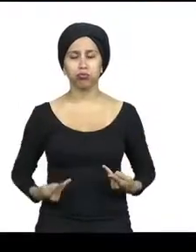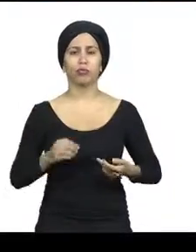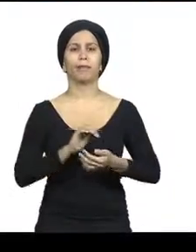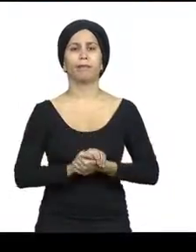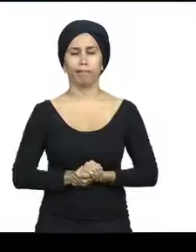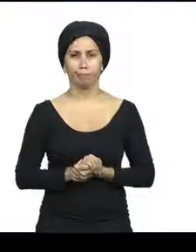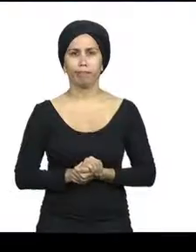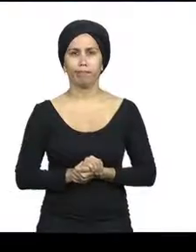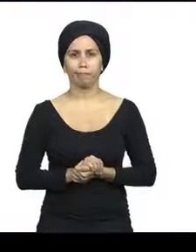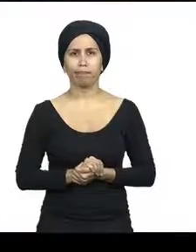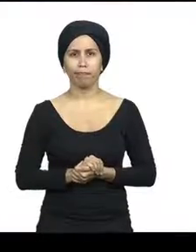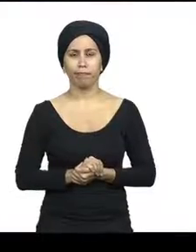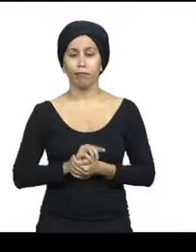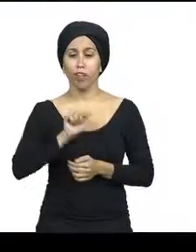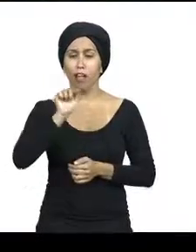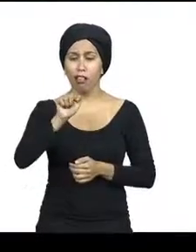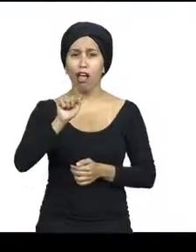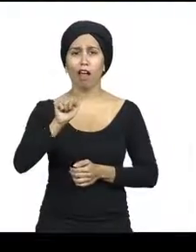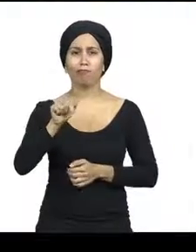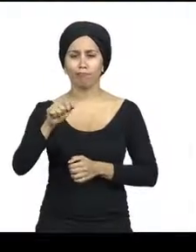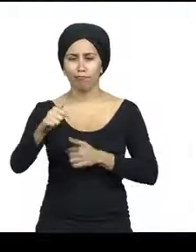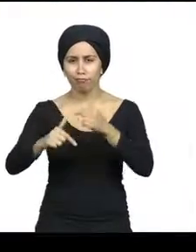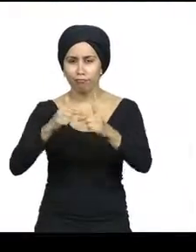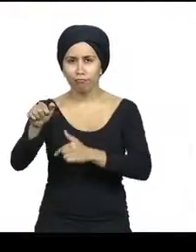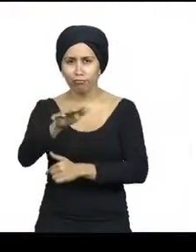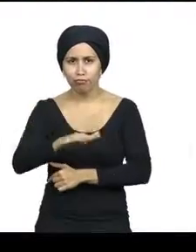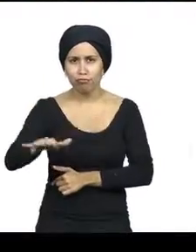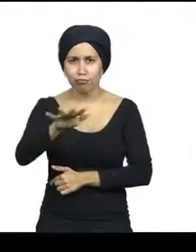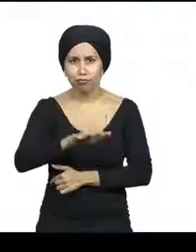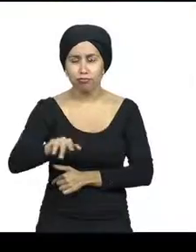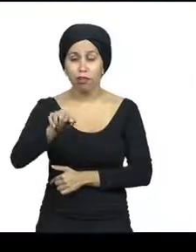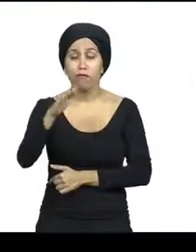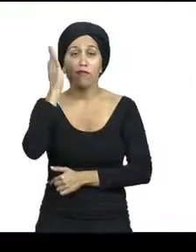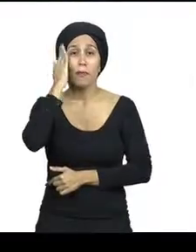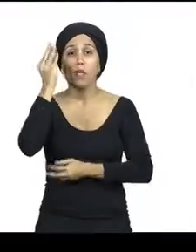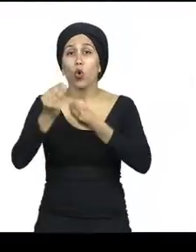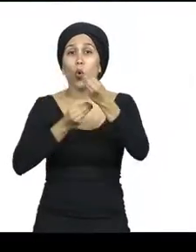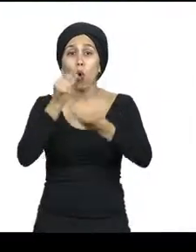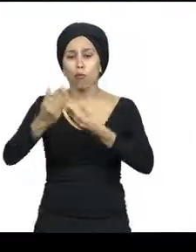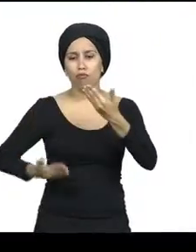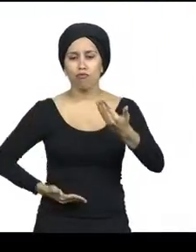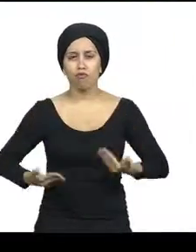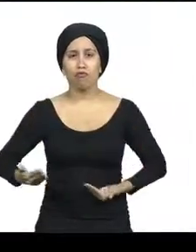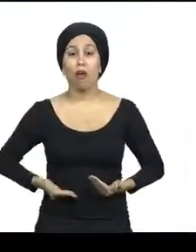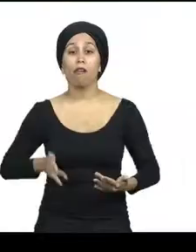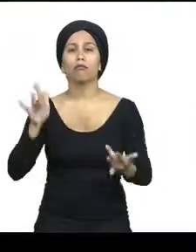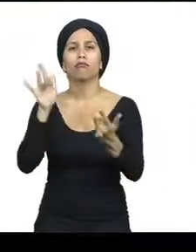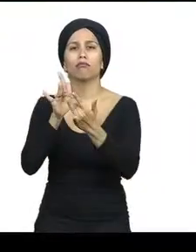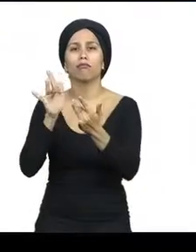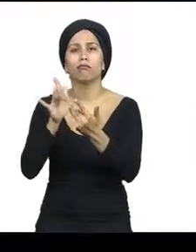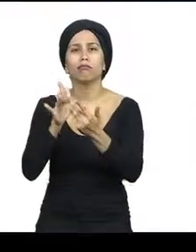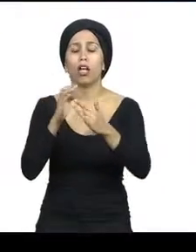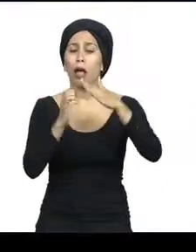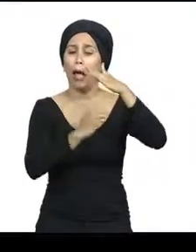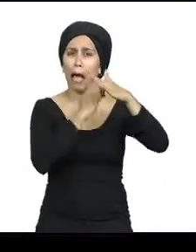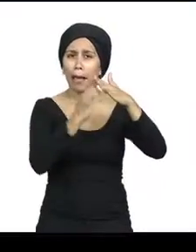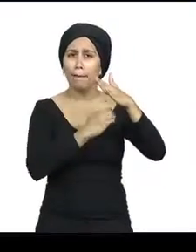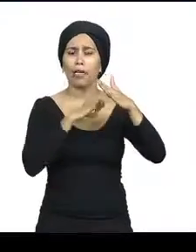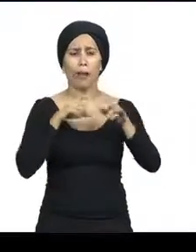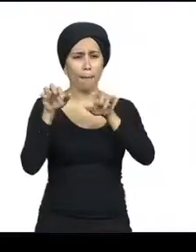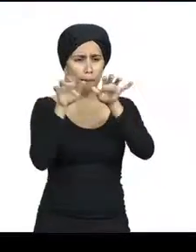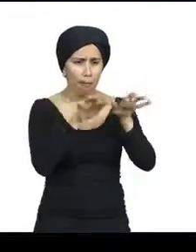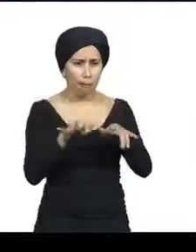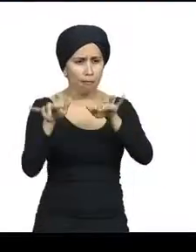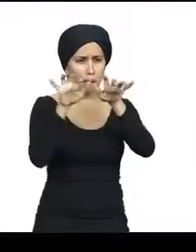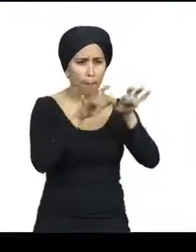agente biológico e como o trabalhador está exposto a ele. Cada empresa realiza um levantamento das atividades que envolvem